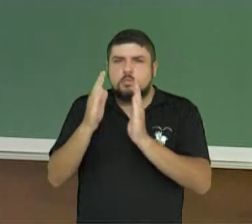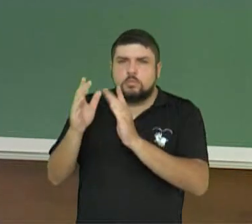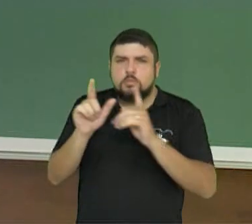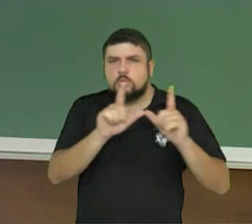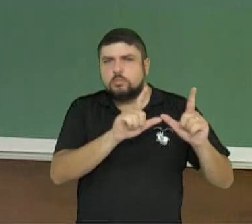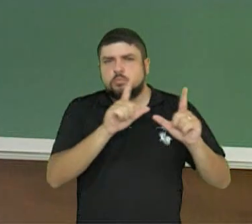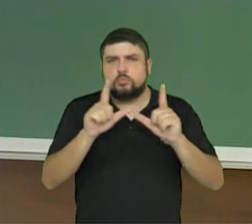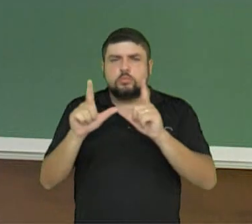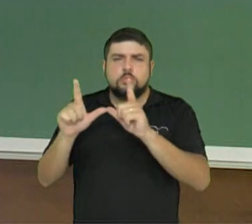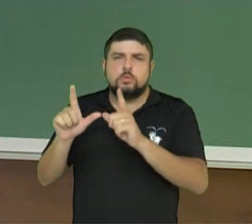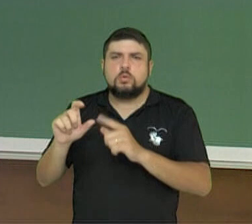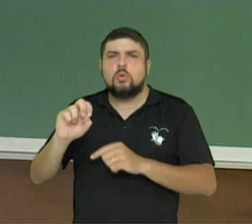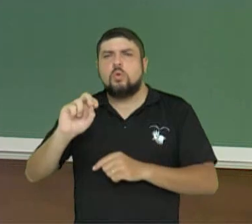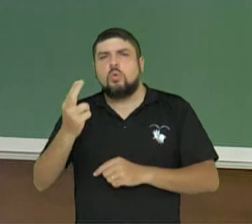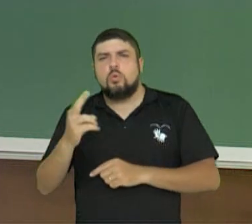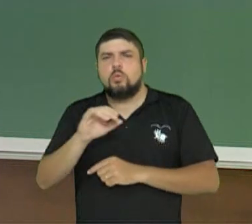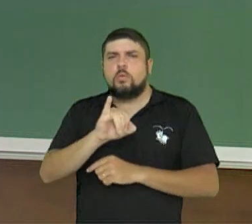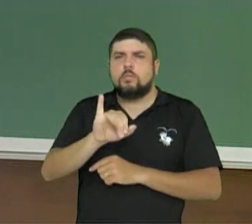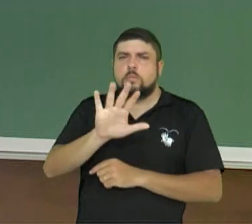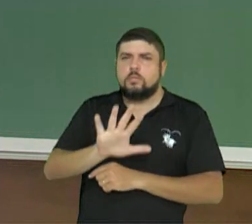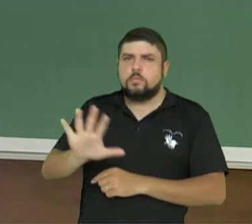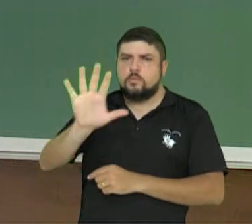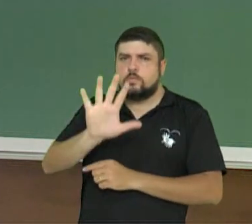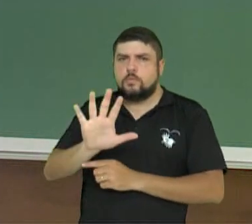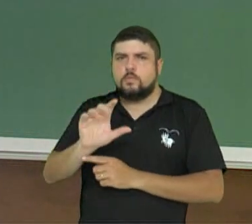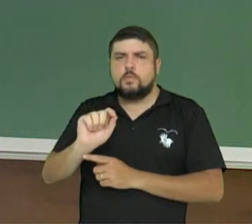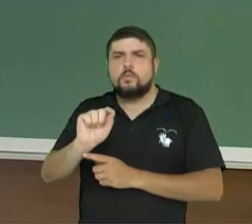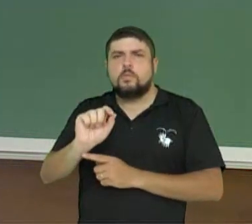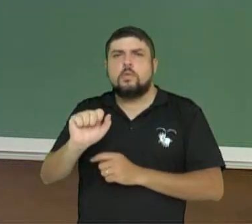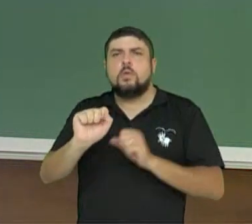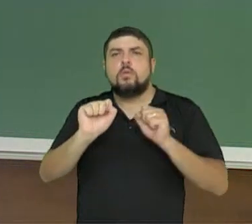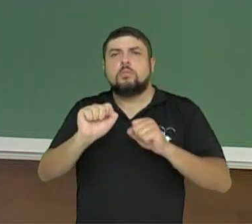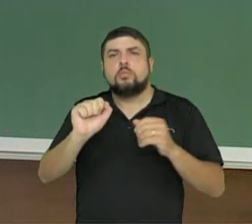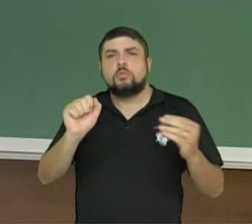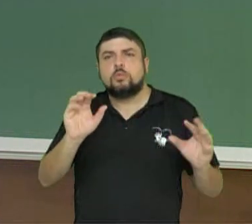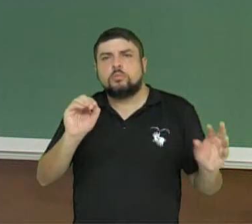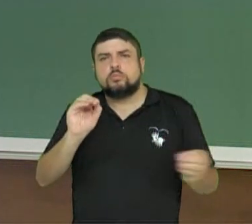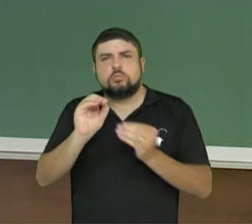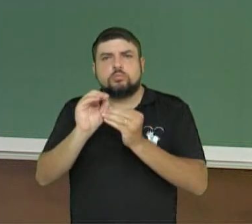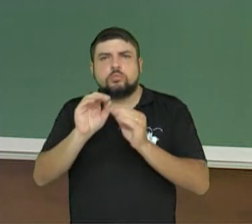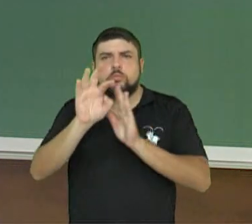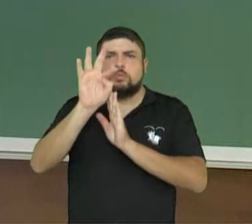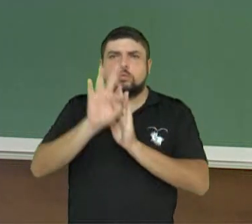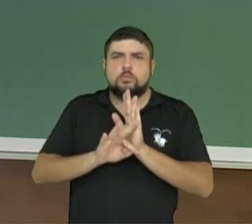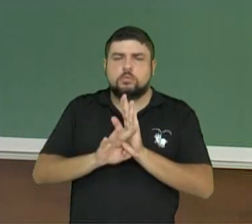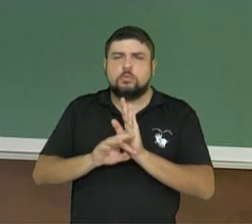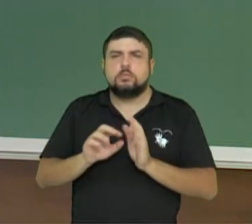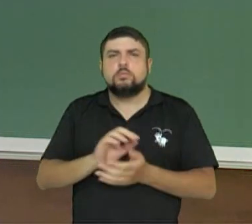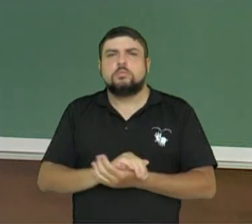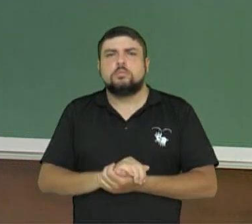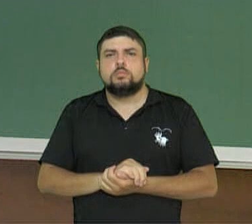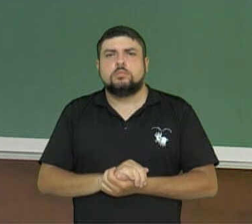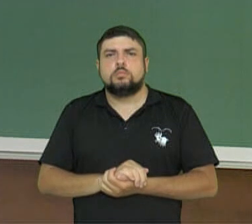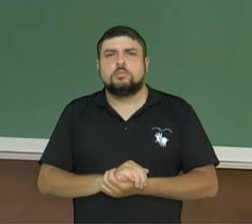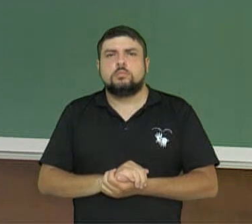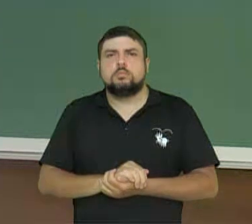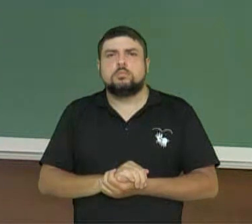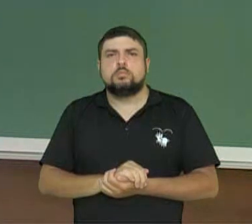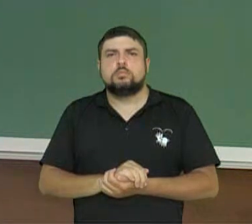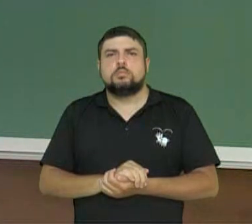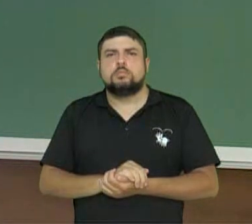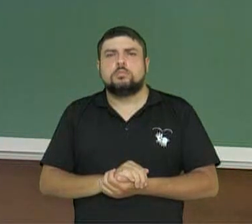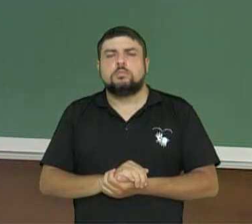imagens que podem ou não estar acompanhadas de texto, e assim como de ícones e